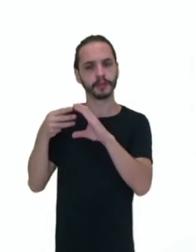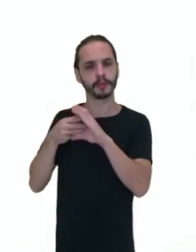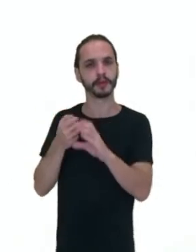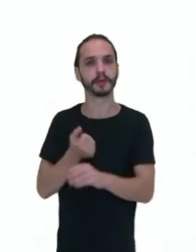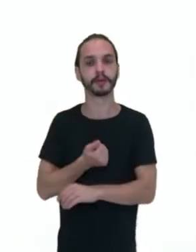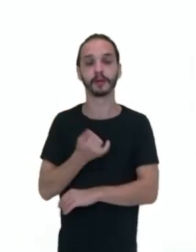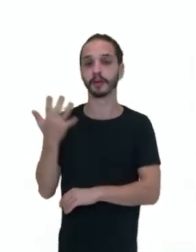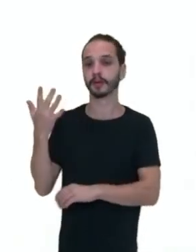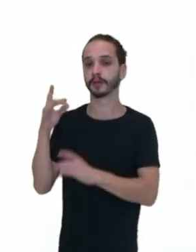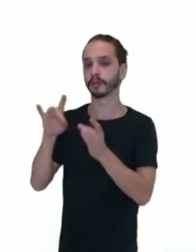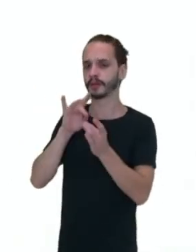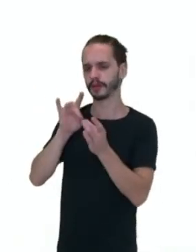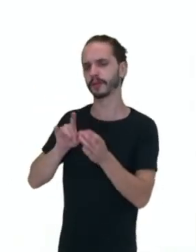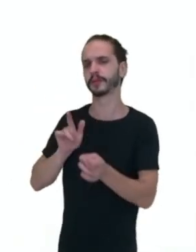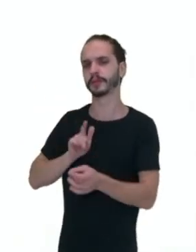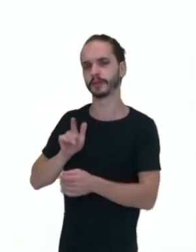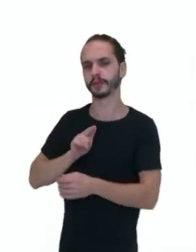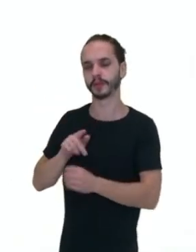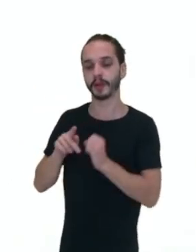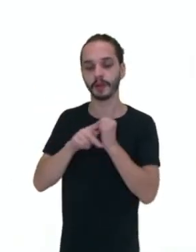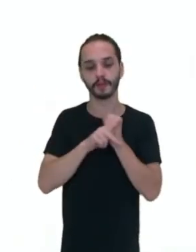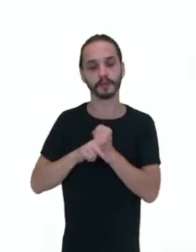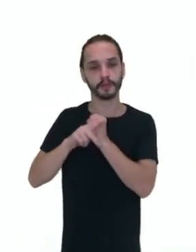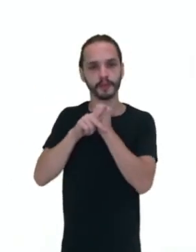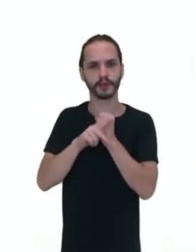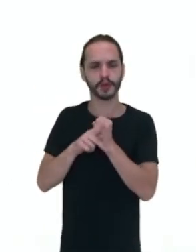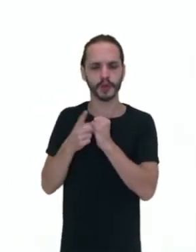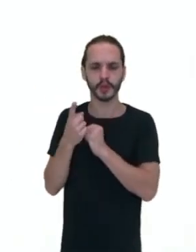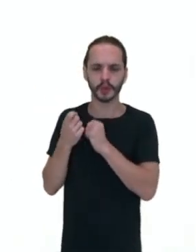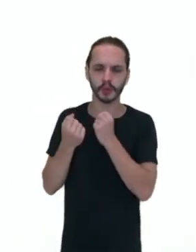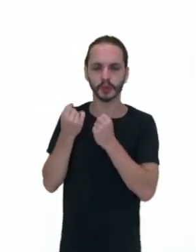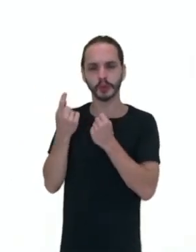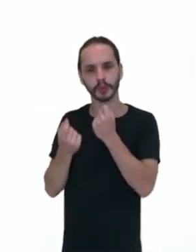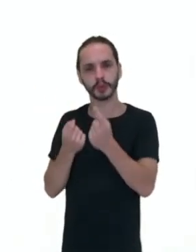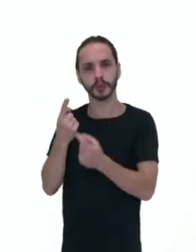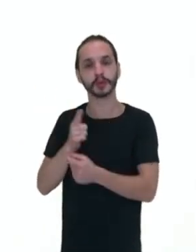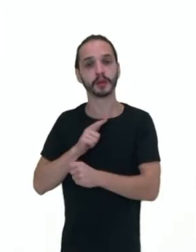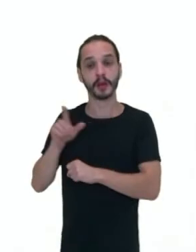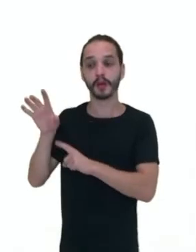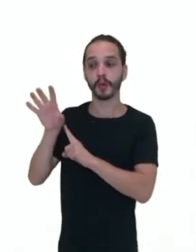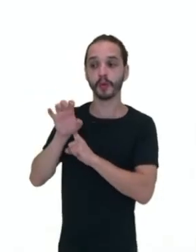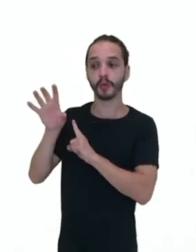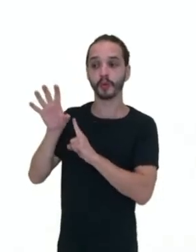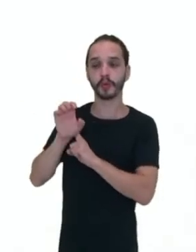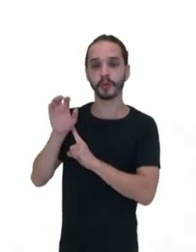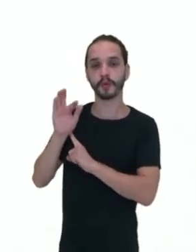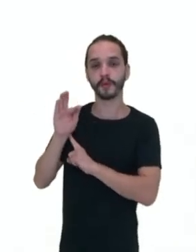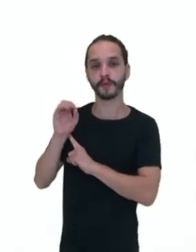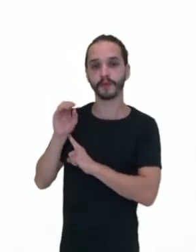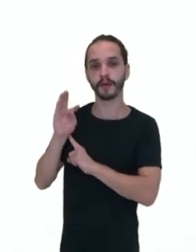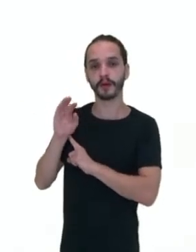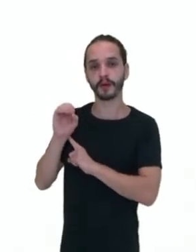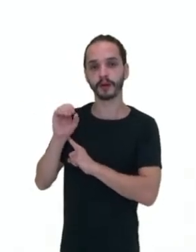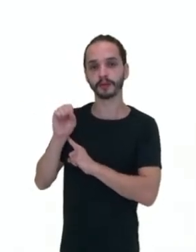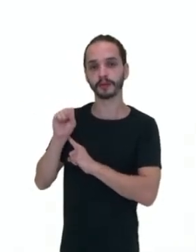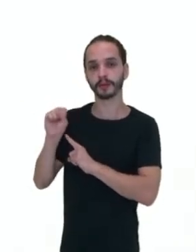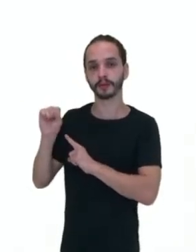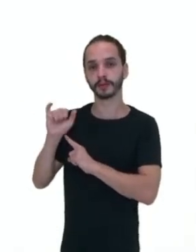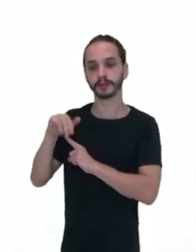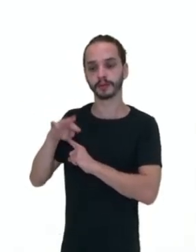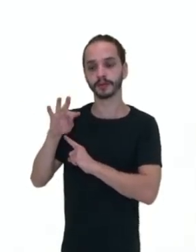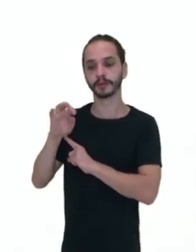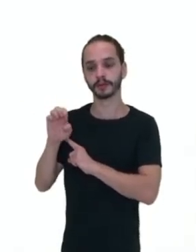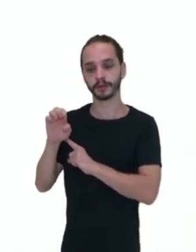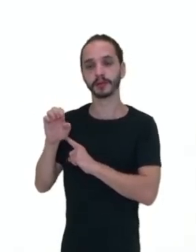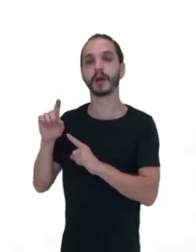as peculiaridades, né, de protozoários, né, que realizam a fotossíntese, por isso tem a sua nutrição autotrófica. Então a gente